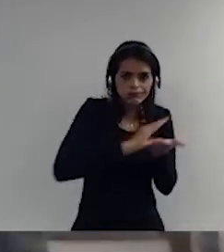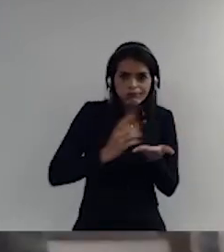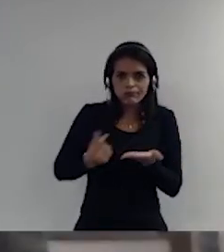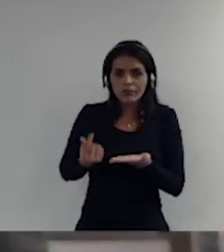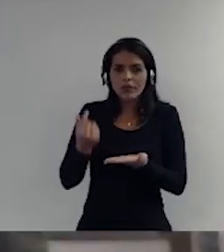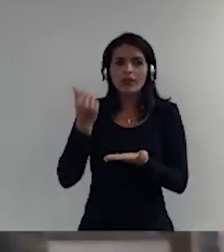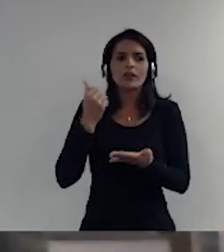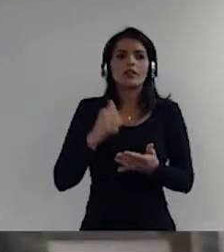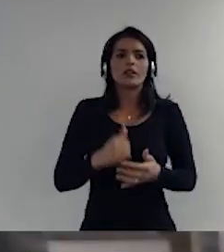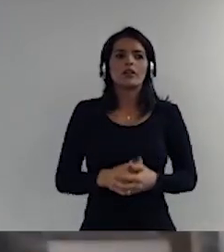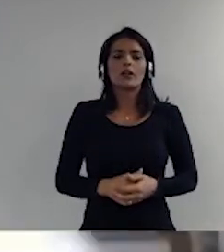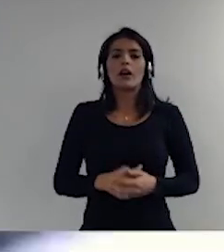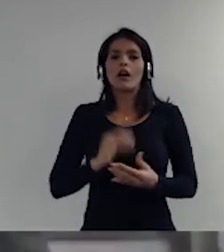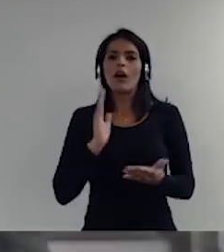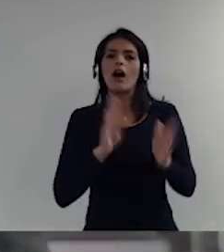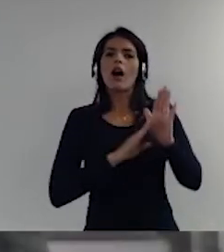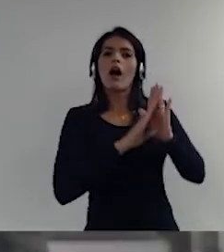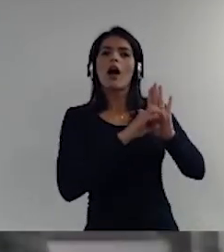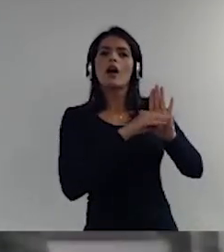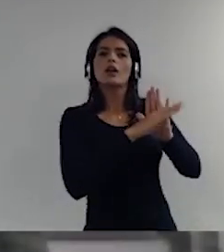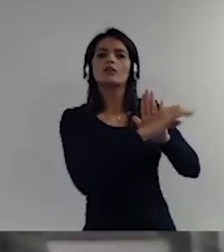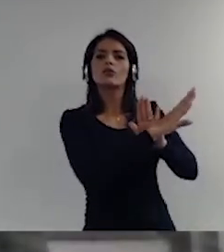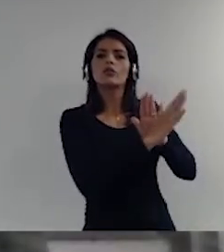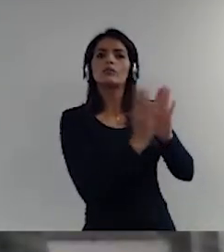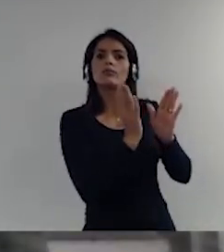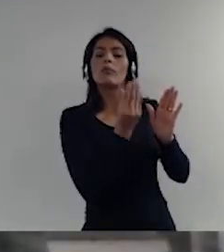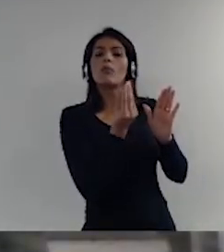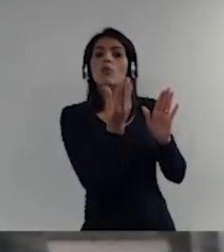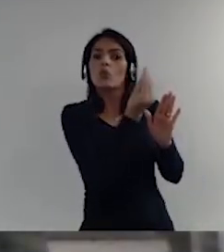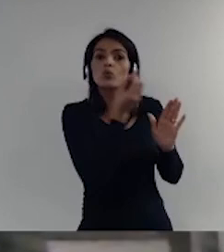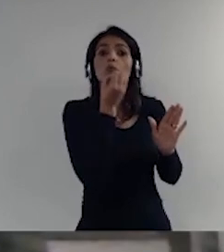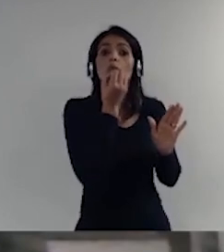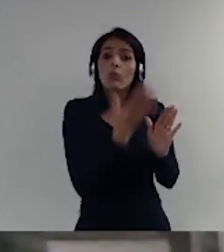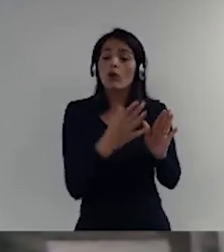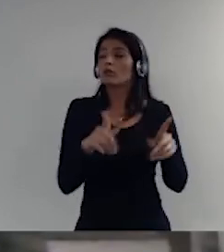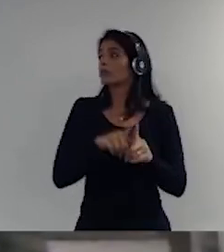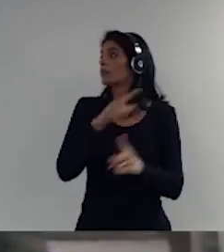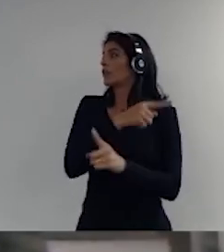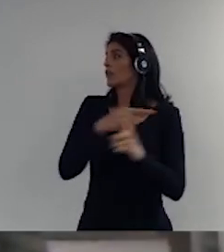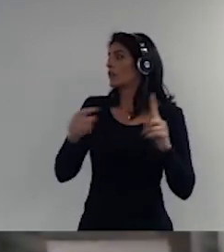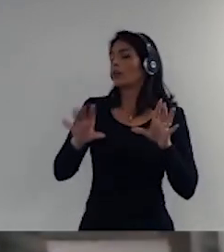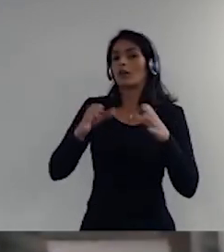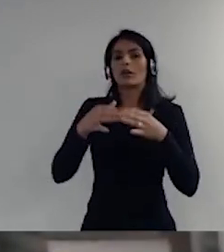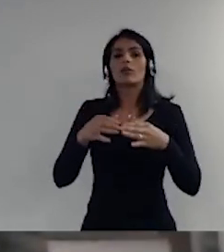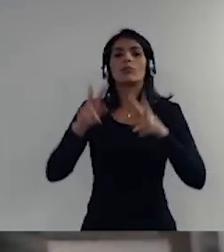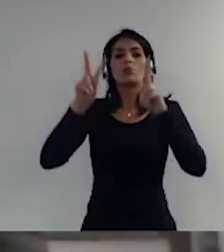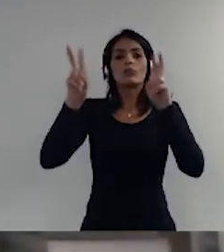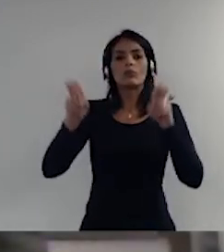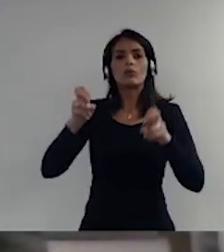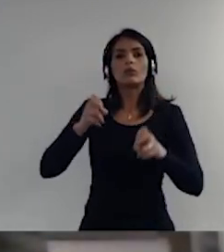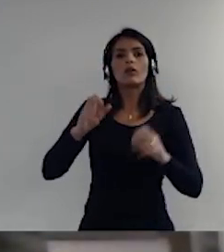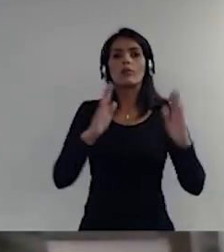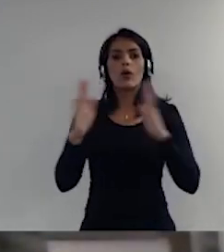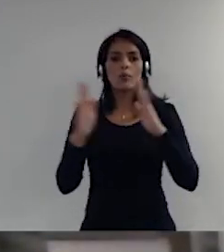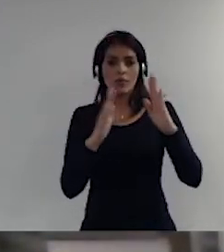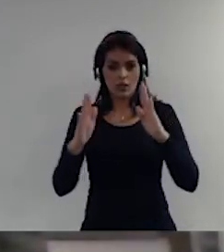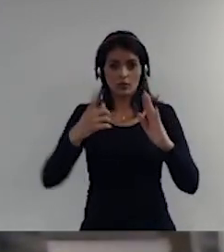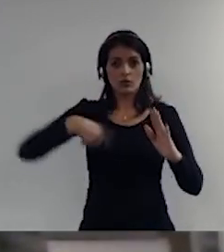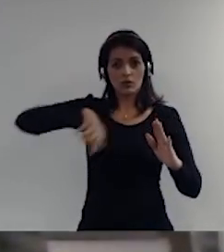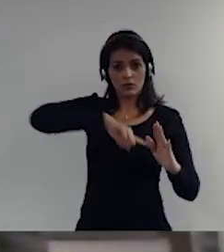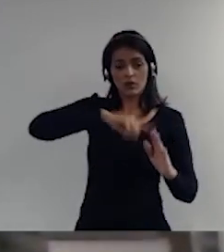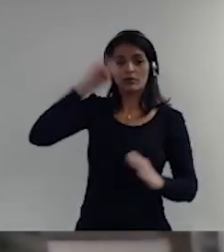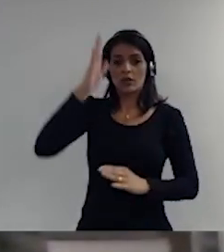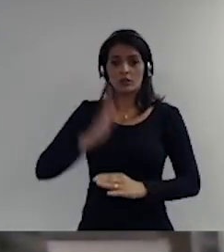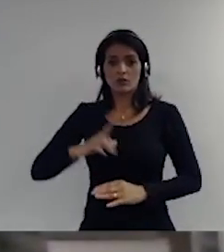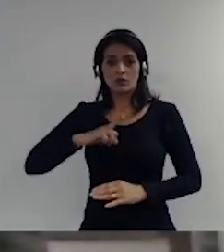IPOs, o número de lançamento de ações parece que é muito bom, em grande parte exatamente em função da conjuntura que nós temos